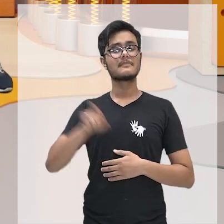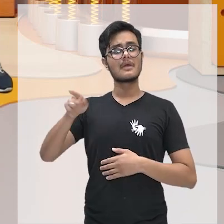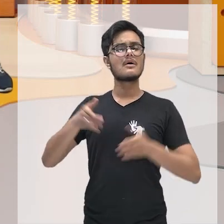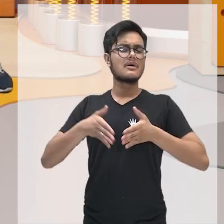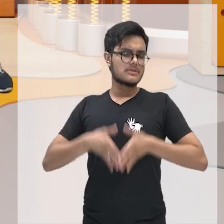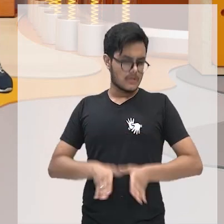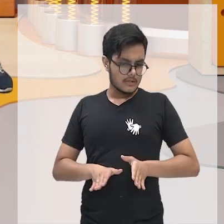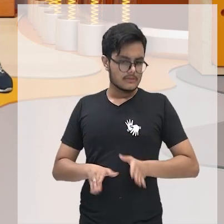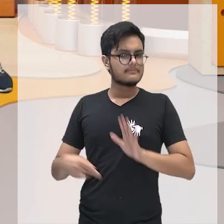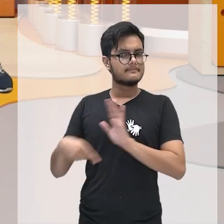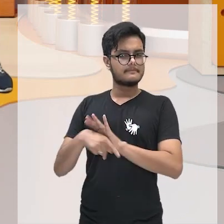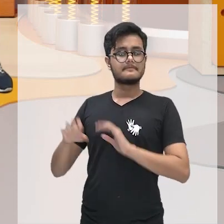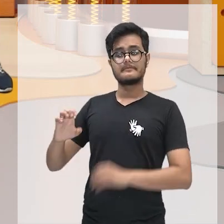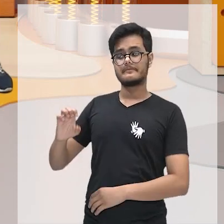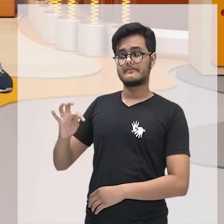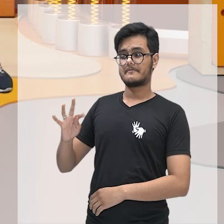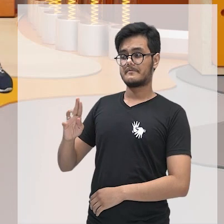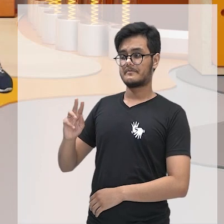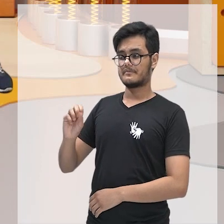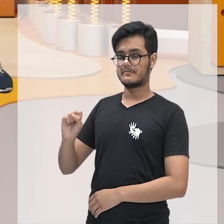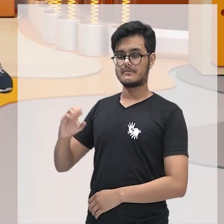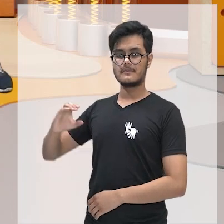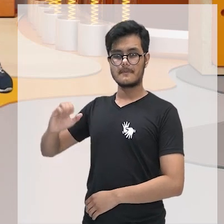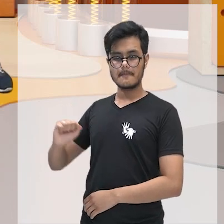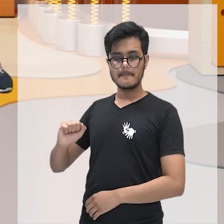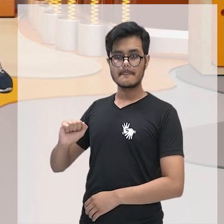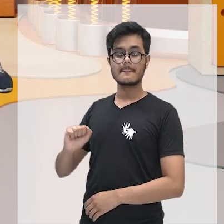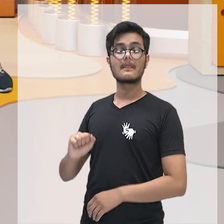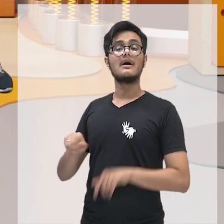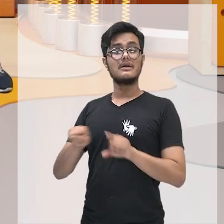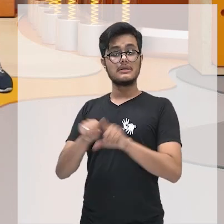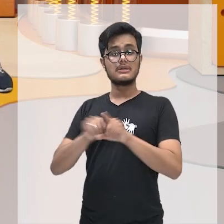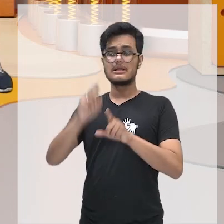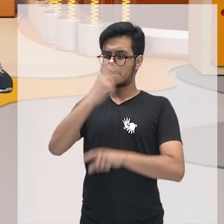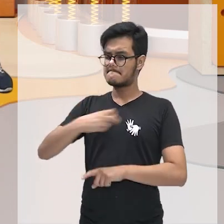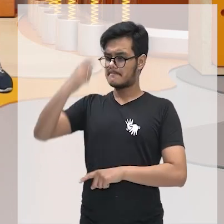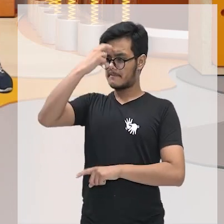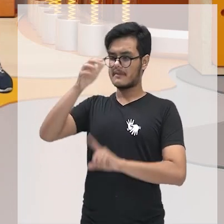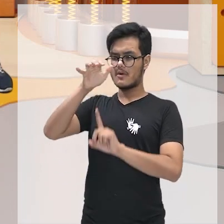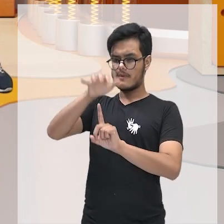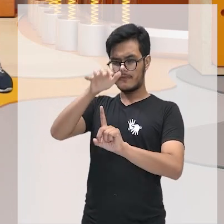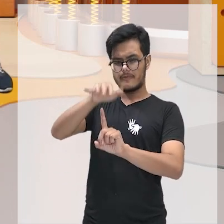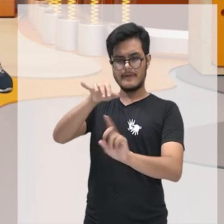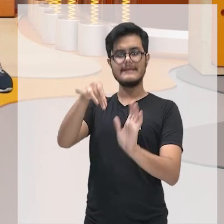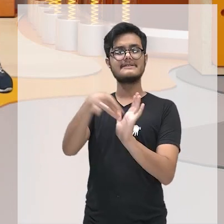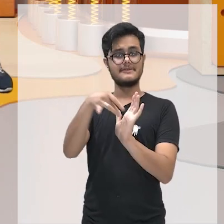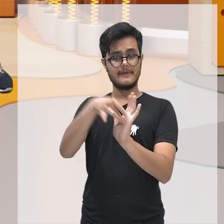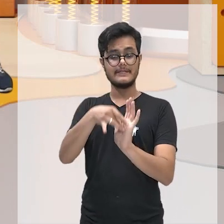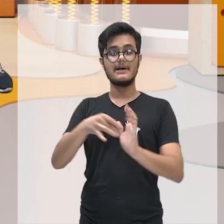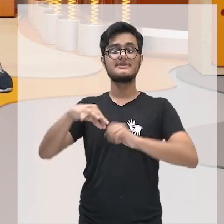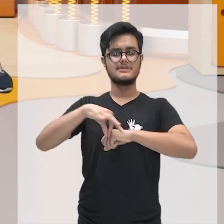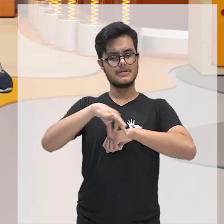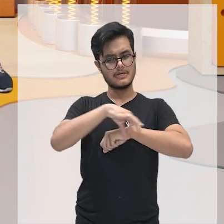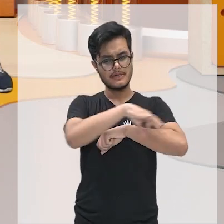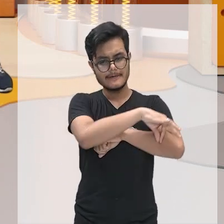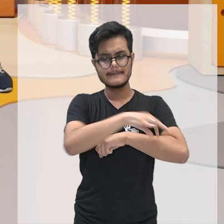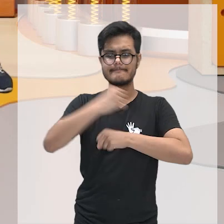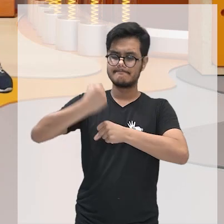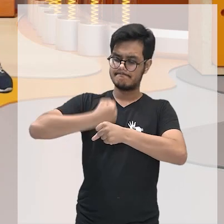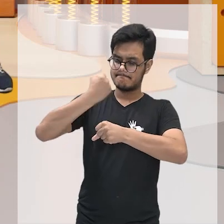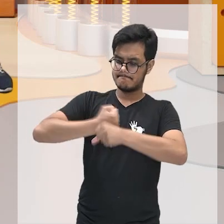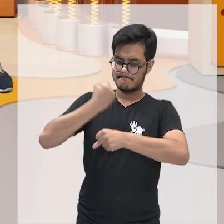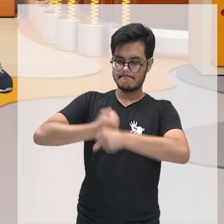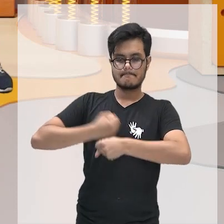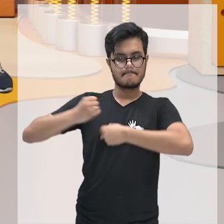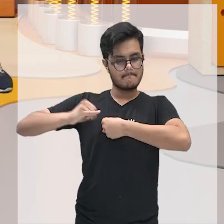etrusca tá arquino Prisco acabaria introduzindo essa influência etrusca em Roma e iniciou a construção aí